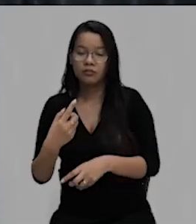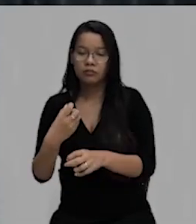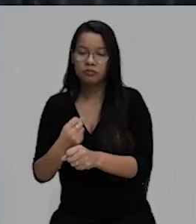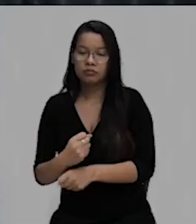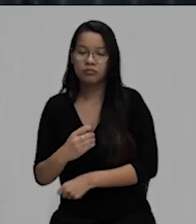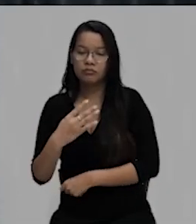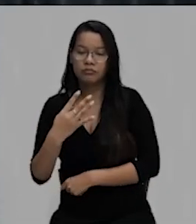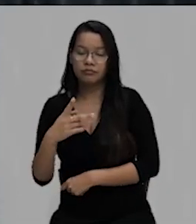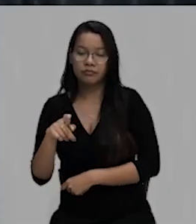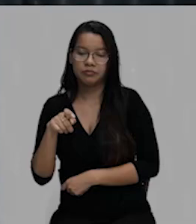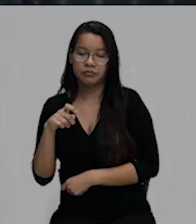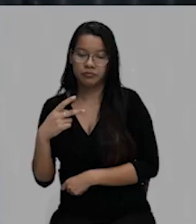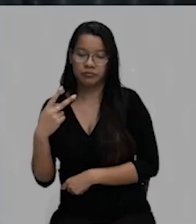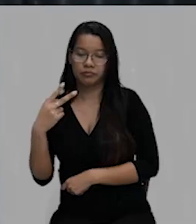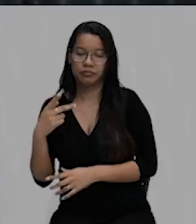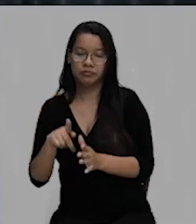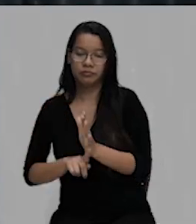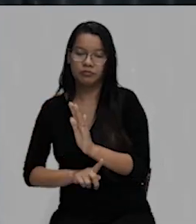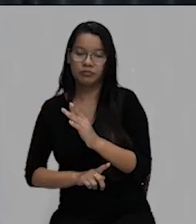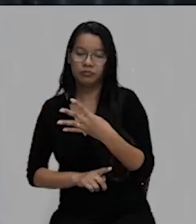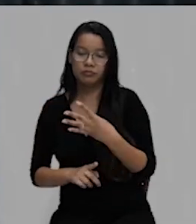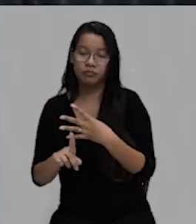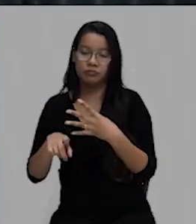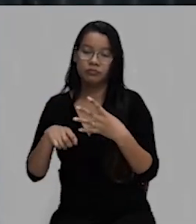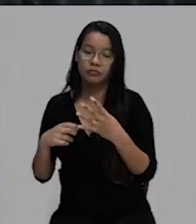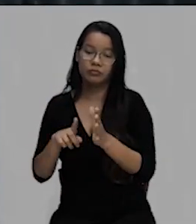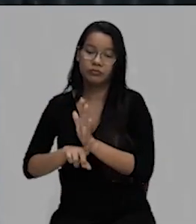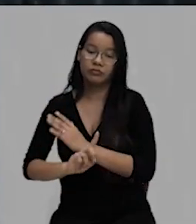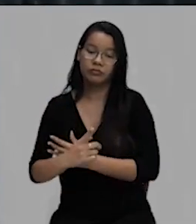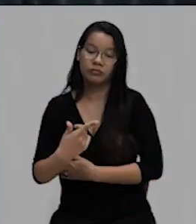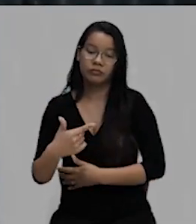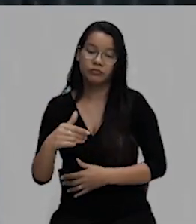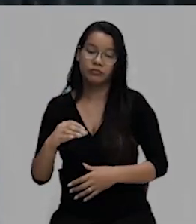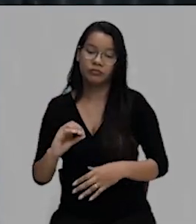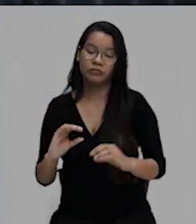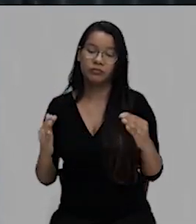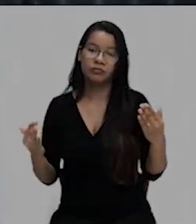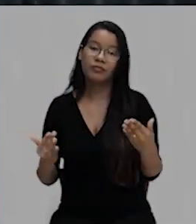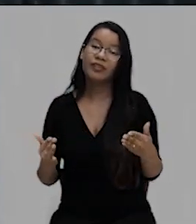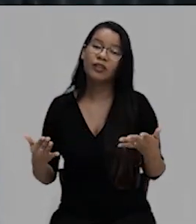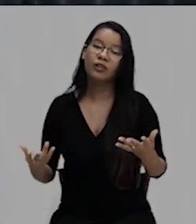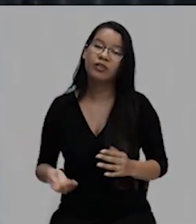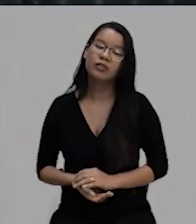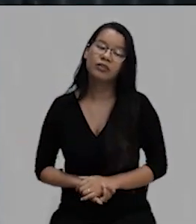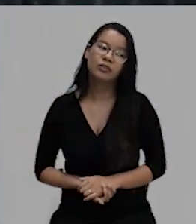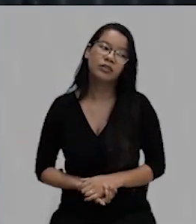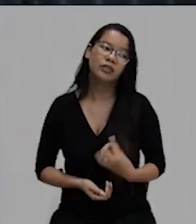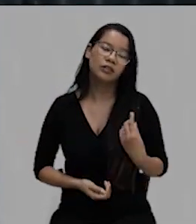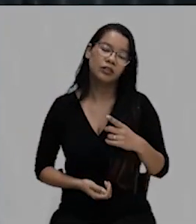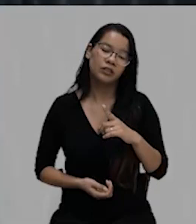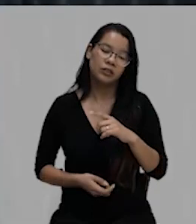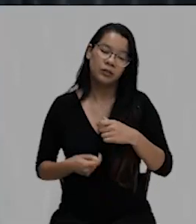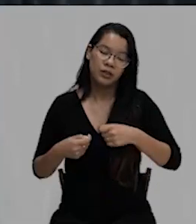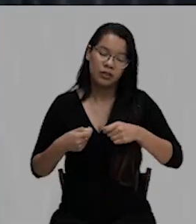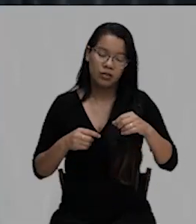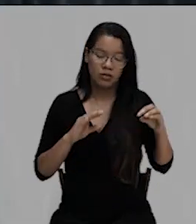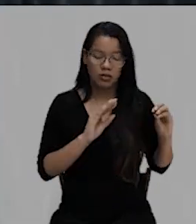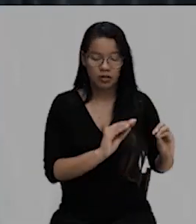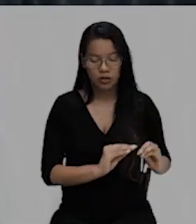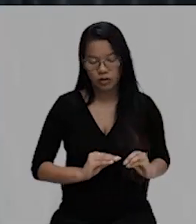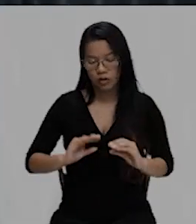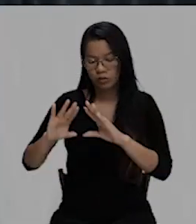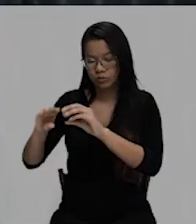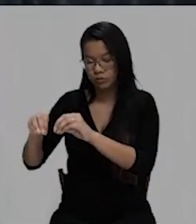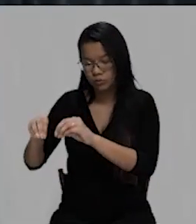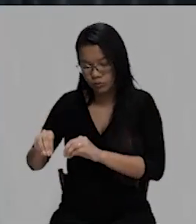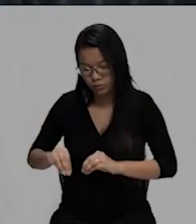ao quadrado menos 4x menos 20. E agora? Agora, nós temos aqui que passar todo mundo para o primeiro